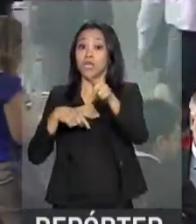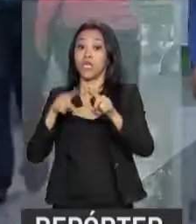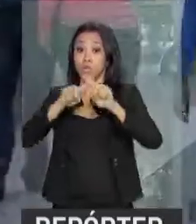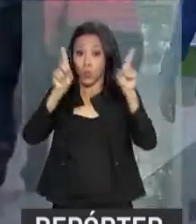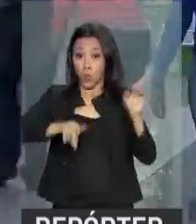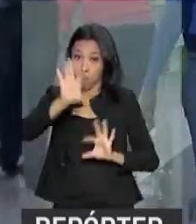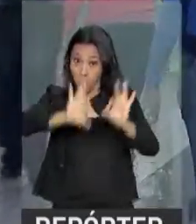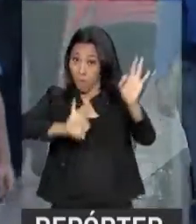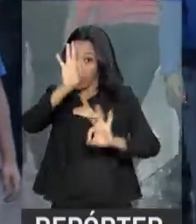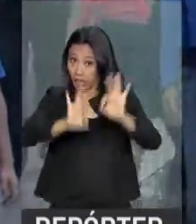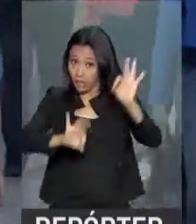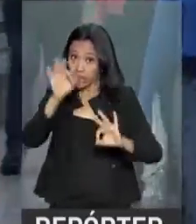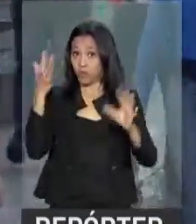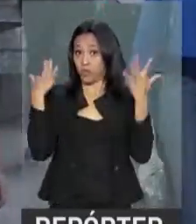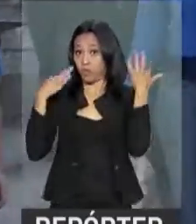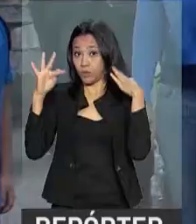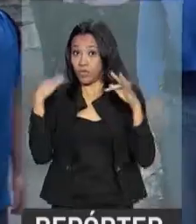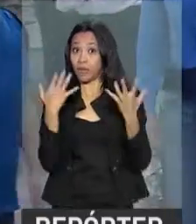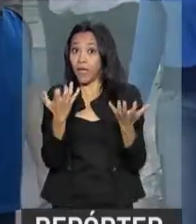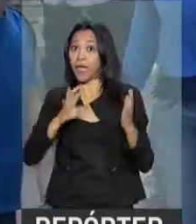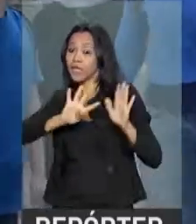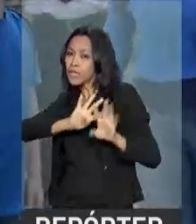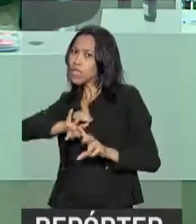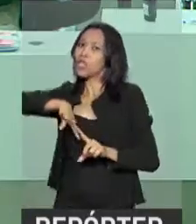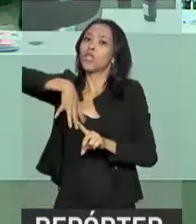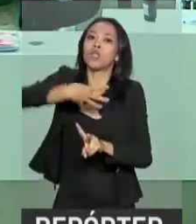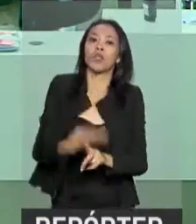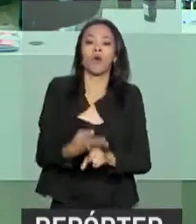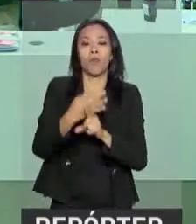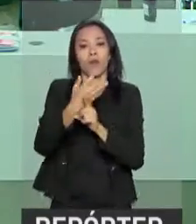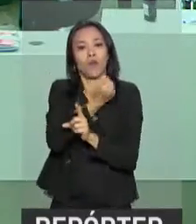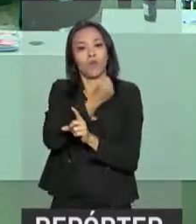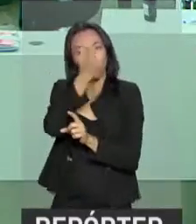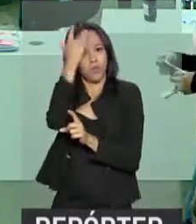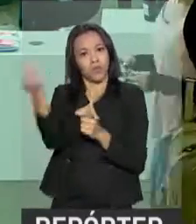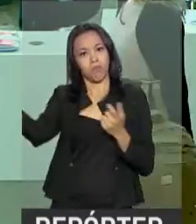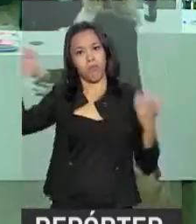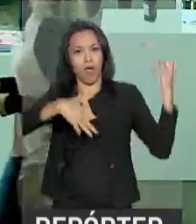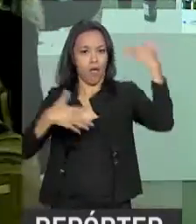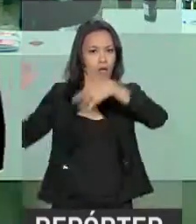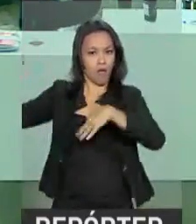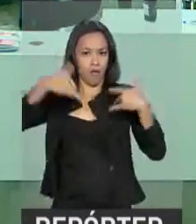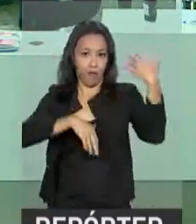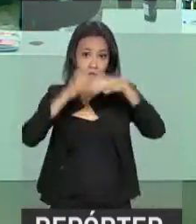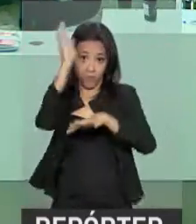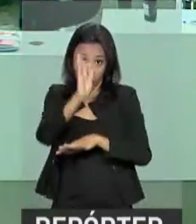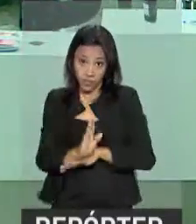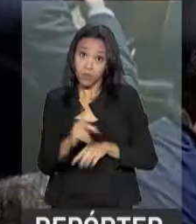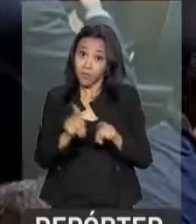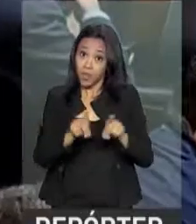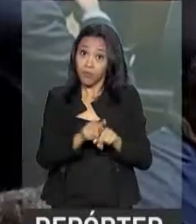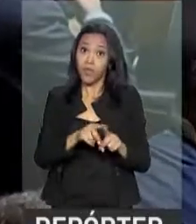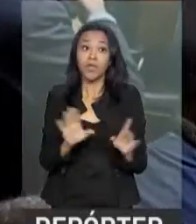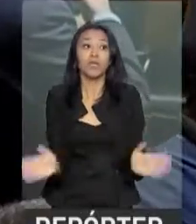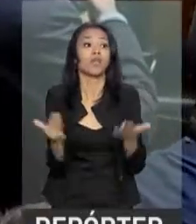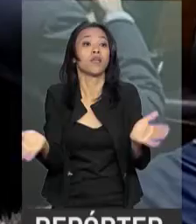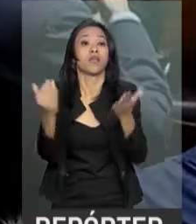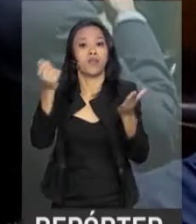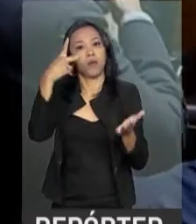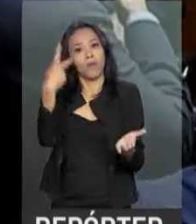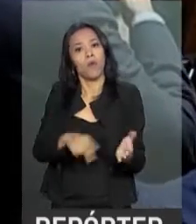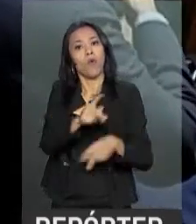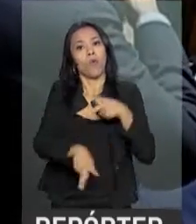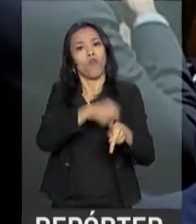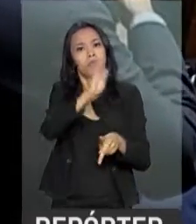a meta de quase dobrar o fluxo de turistas estrangeiros e estimular o hábito de viagem entre os brasileiros metas que serão